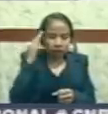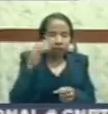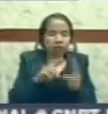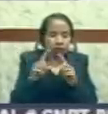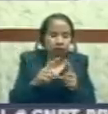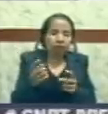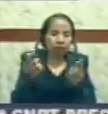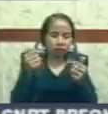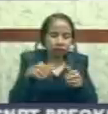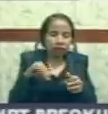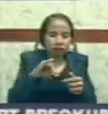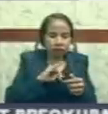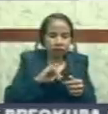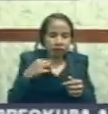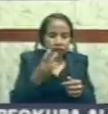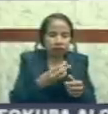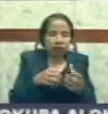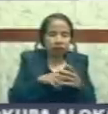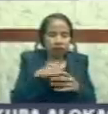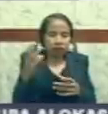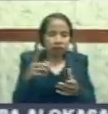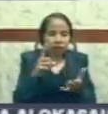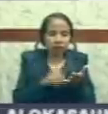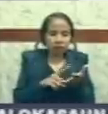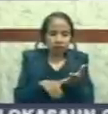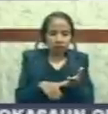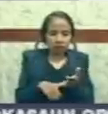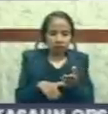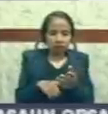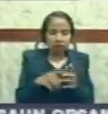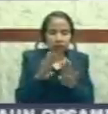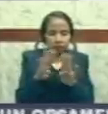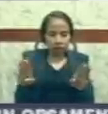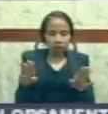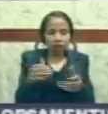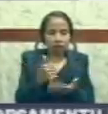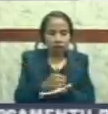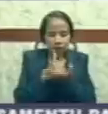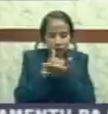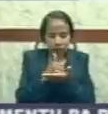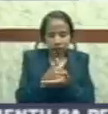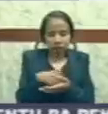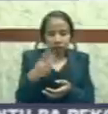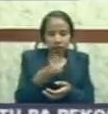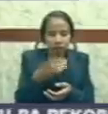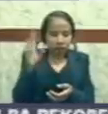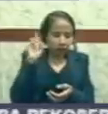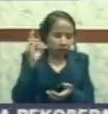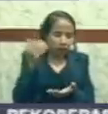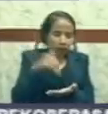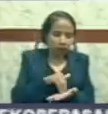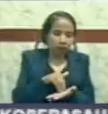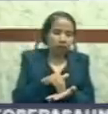Também nem foi contribuição. Discussão, há o melhoramento, até foi contribuição. Mas bem, se a minha carona da lei de tanto,